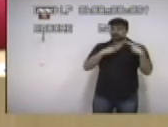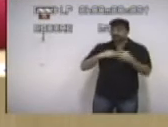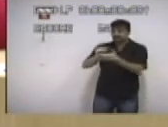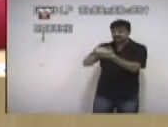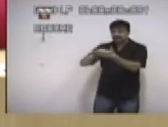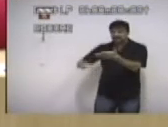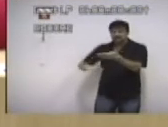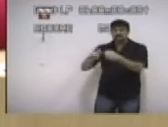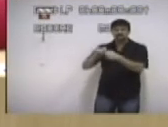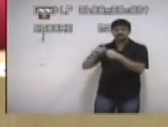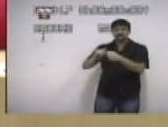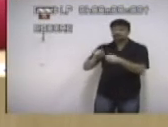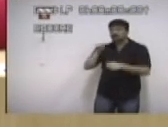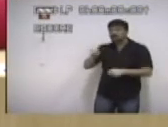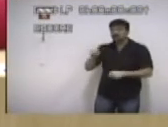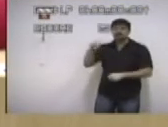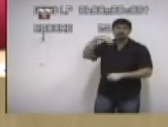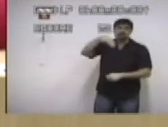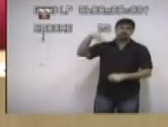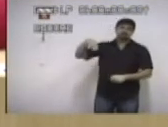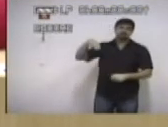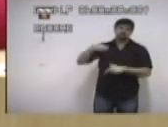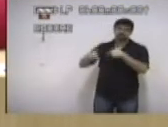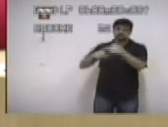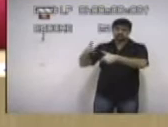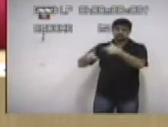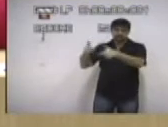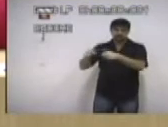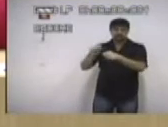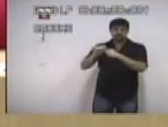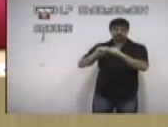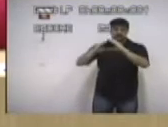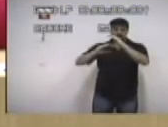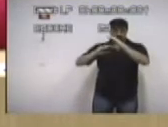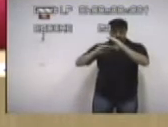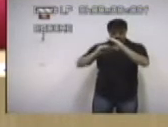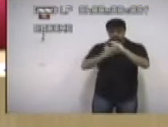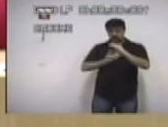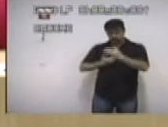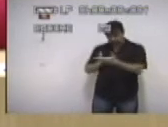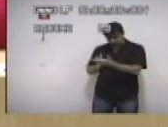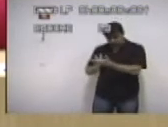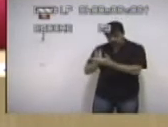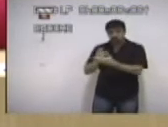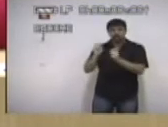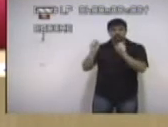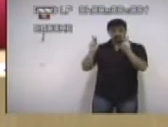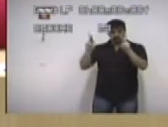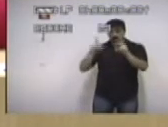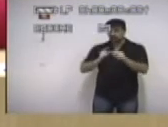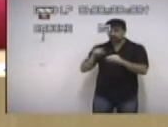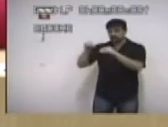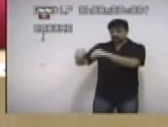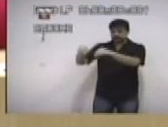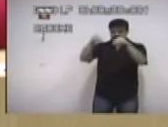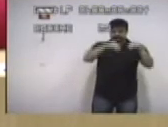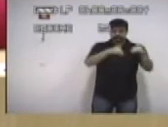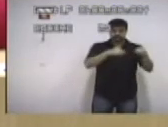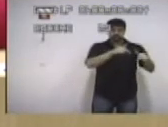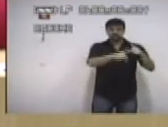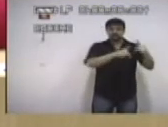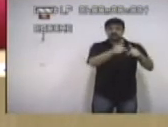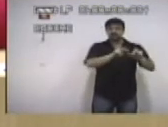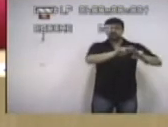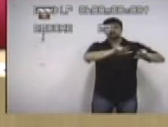por essas monitoras que tem monitoras são concursados monitoras tem monitoras que são desvio de função e